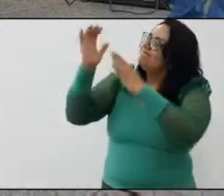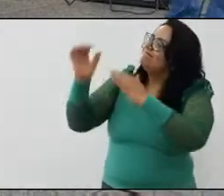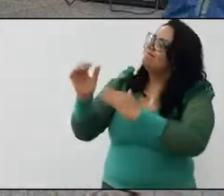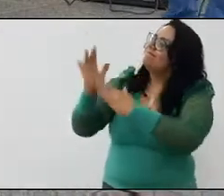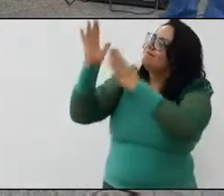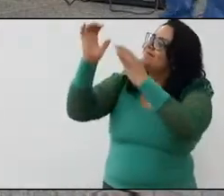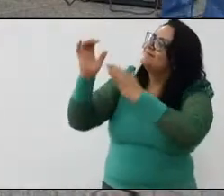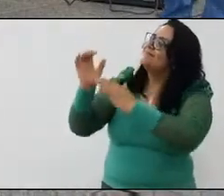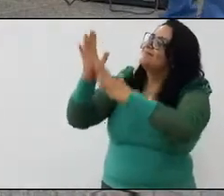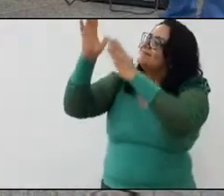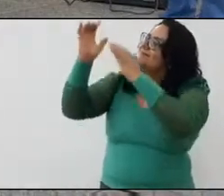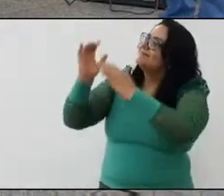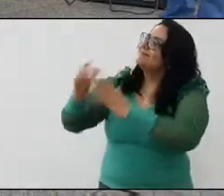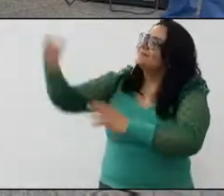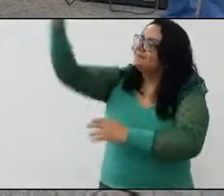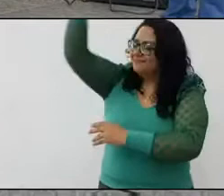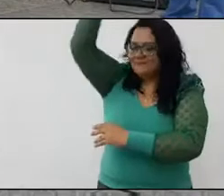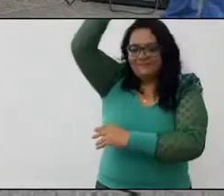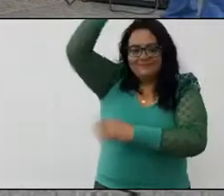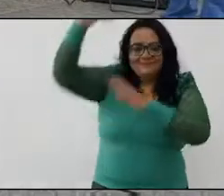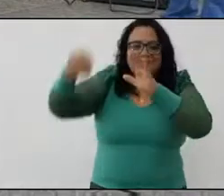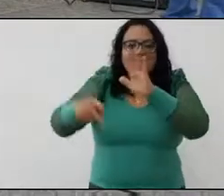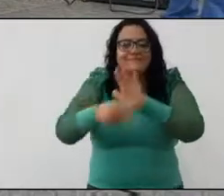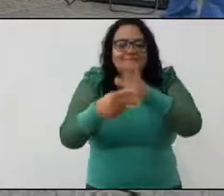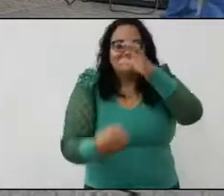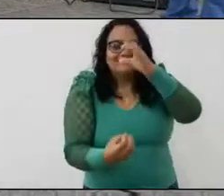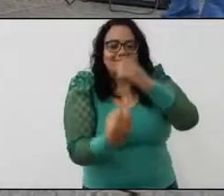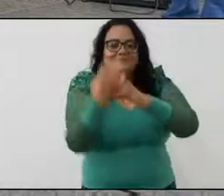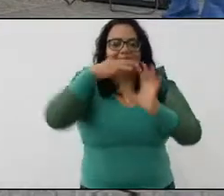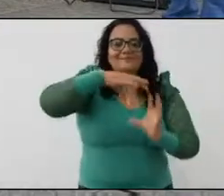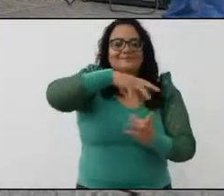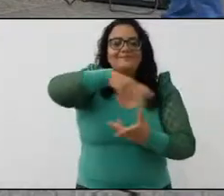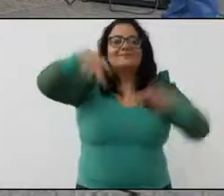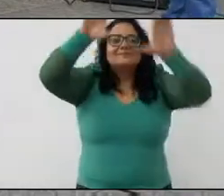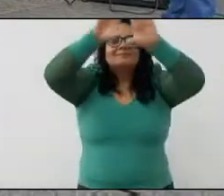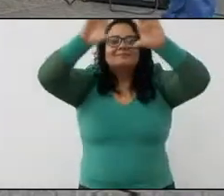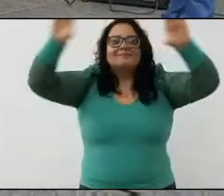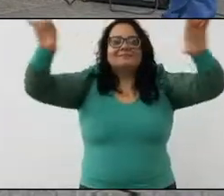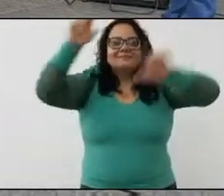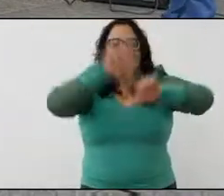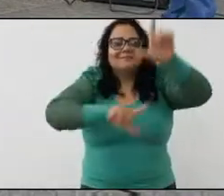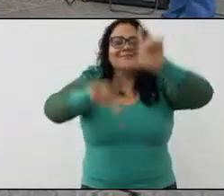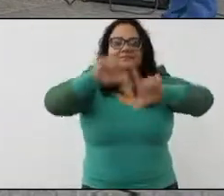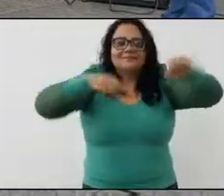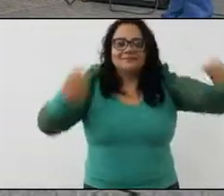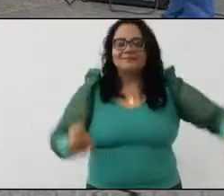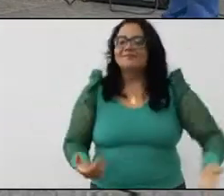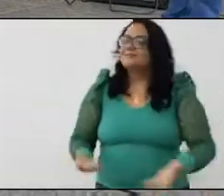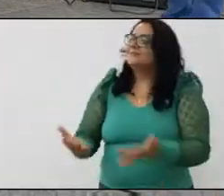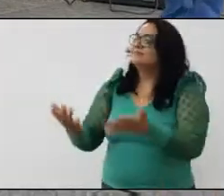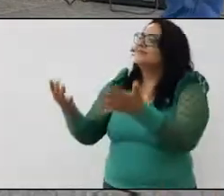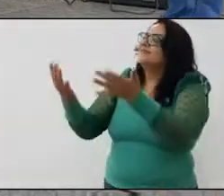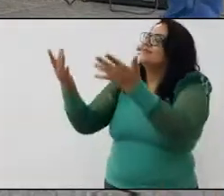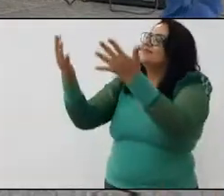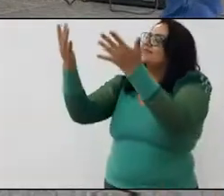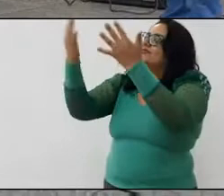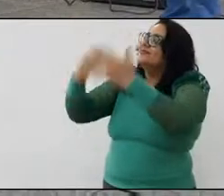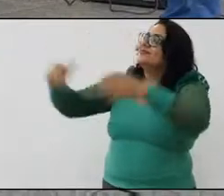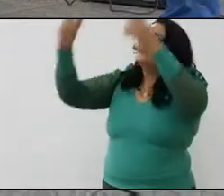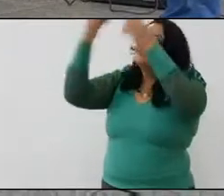Adorai o Rei do Universo, terra e céus, cantai o Seu louvor.